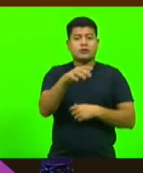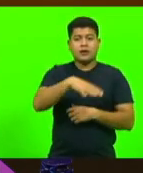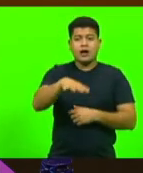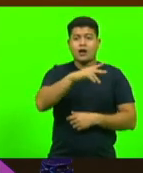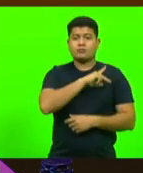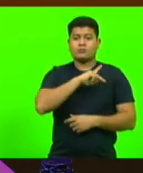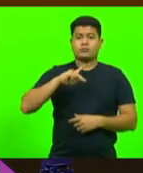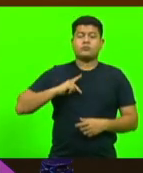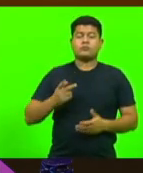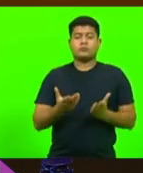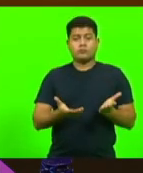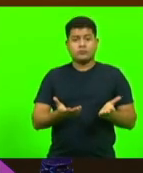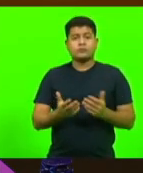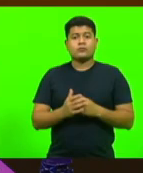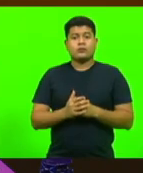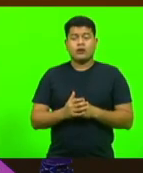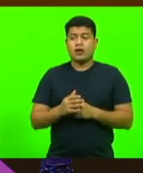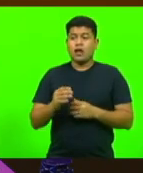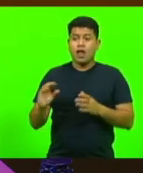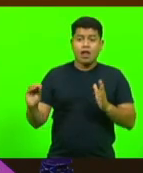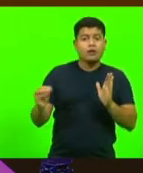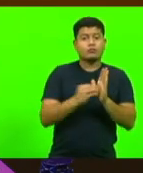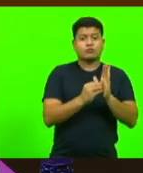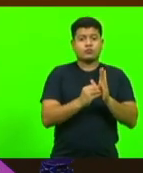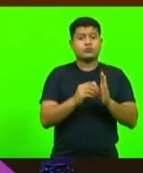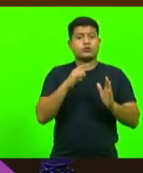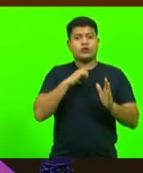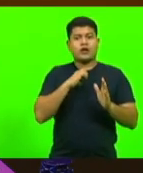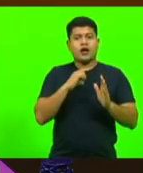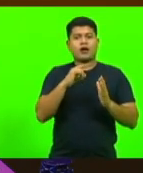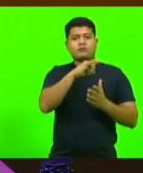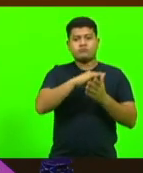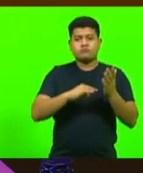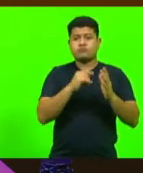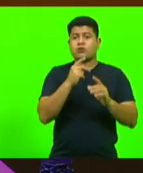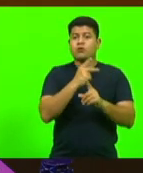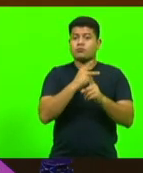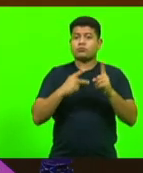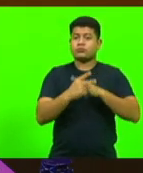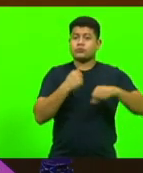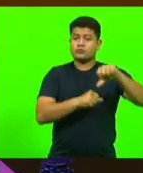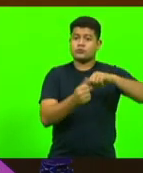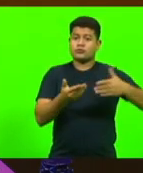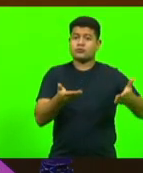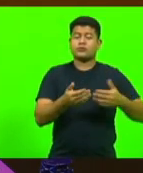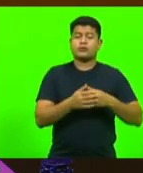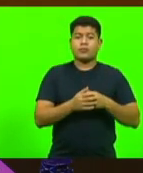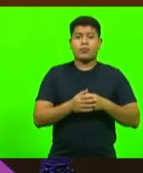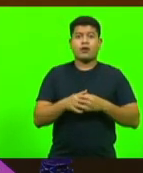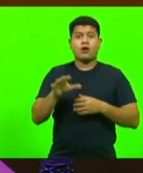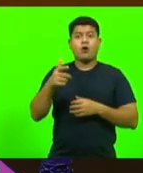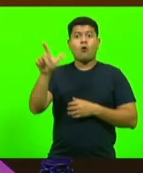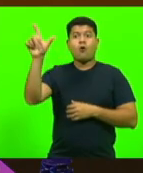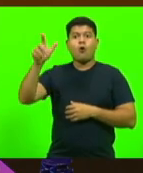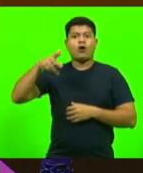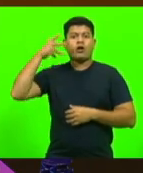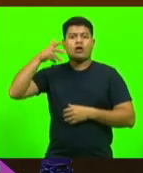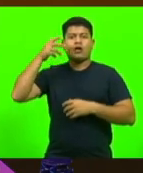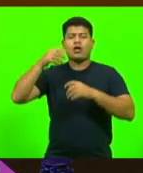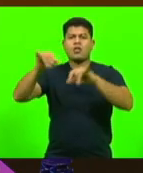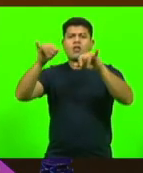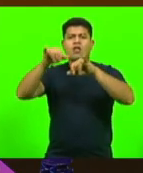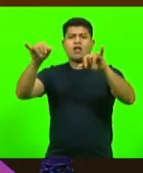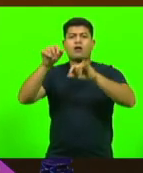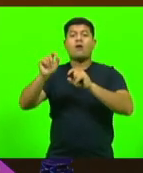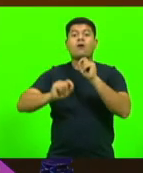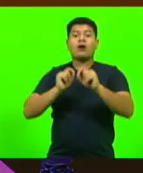na reforma então é importante que se que se tenha bem claro e aí o outro discurso é de que não é mas mesmo